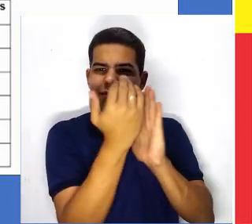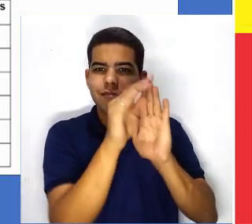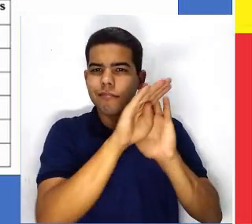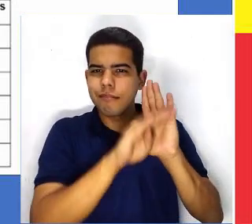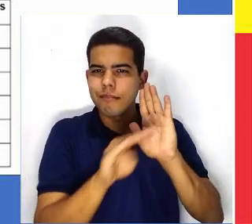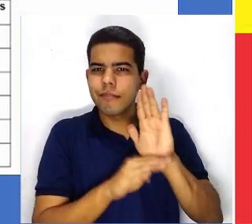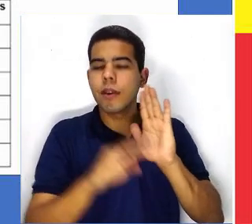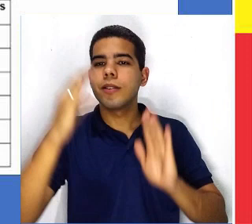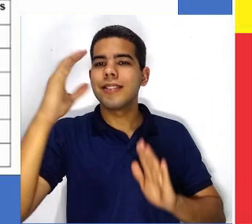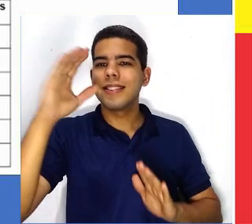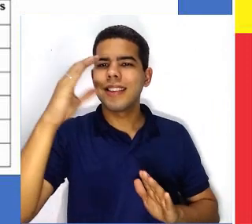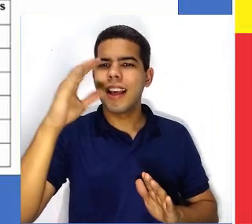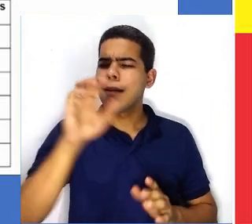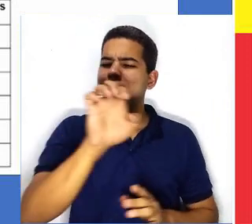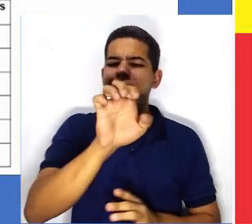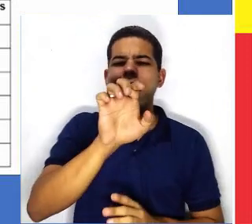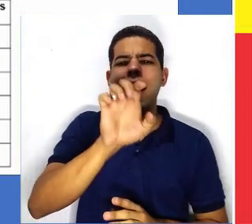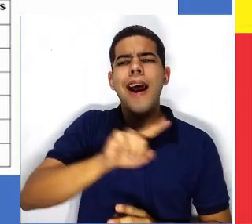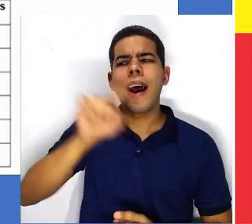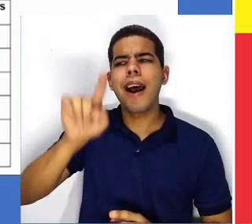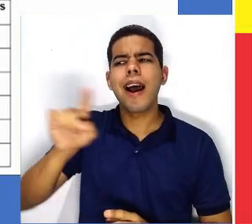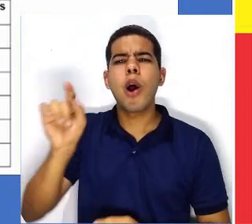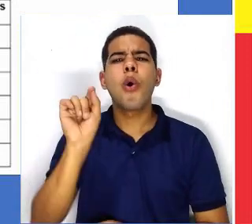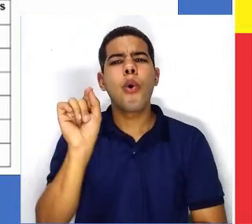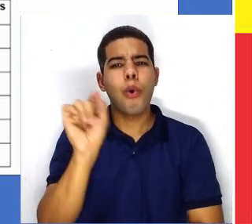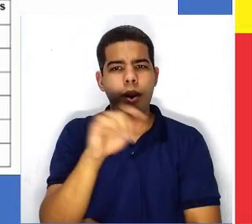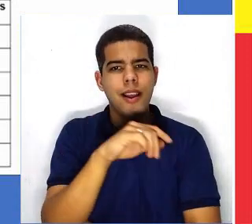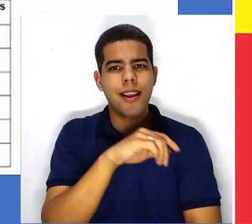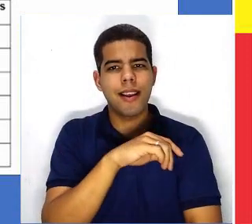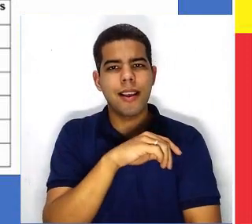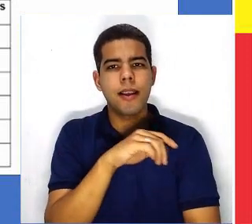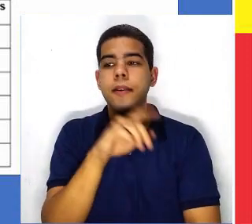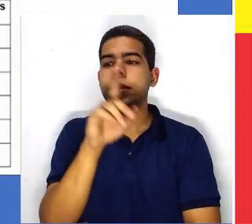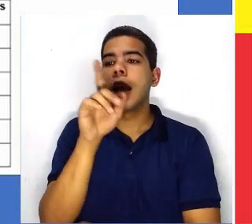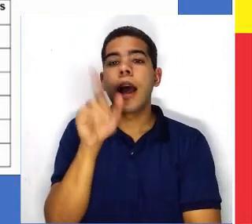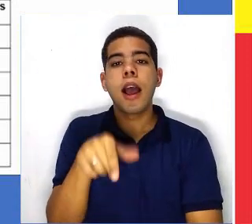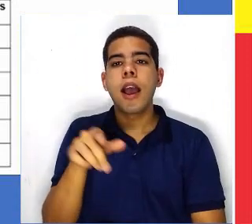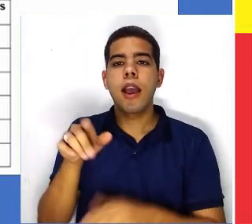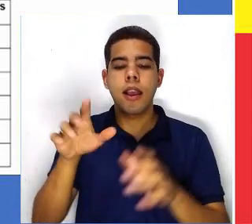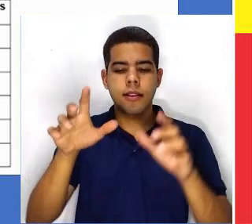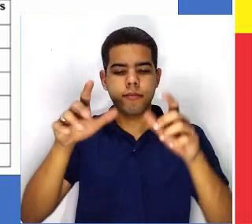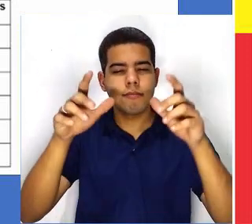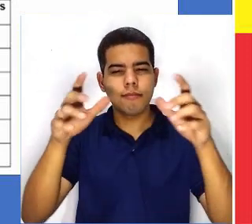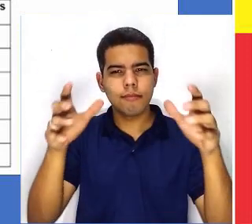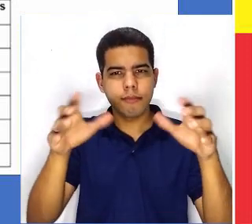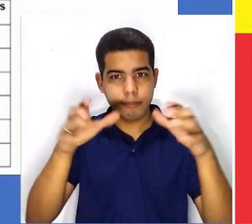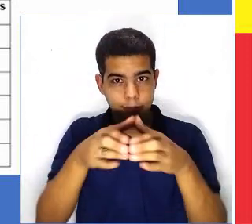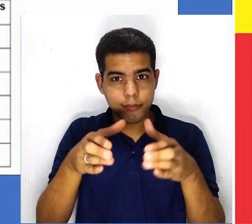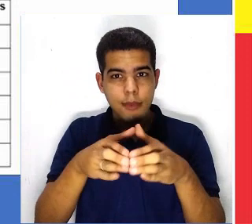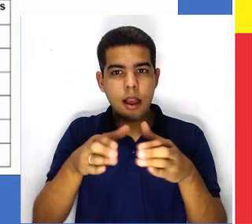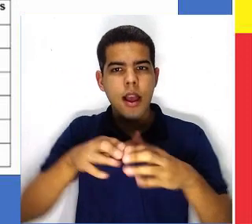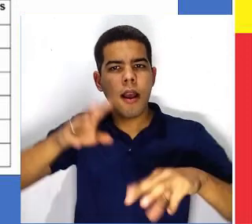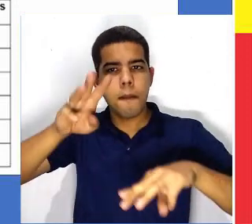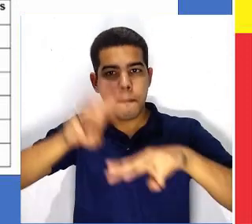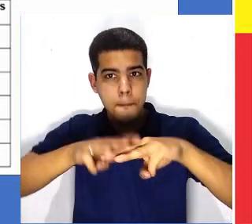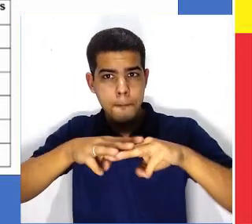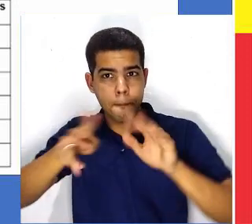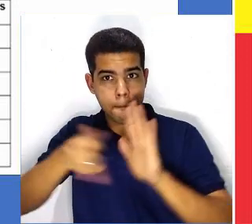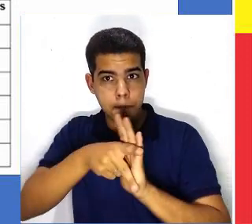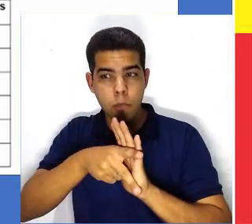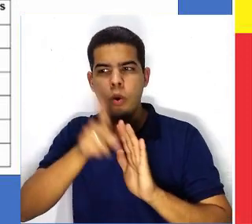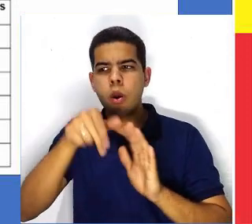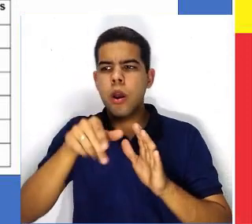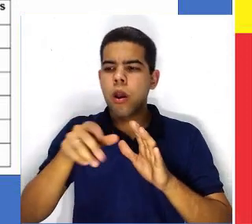estatística? Você deve estar aí em casa querendo me perguntar, não é isso? Bom, é a área da matemática referente à